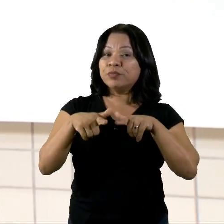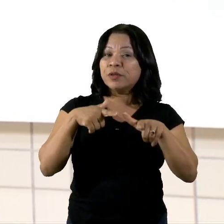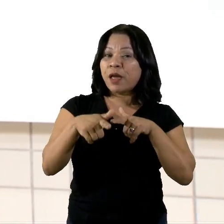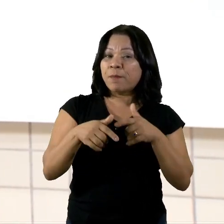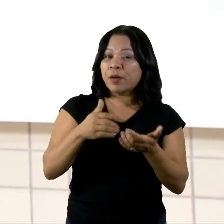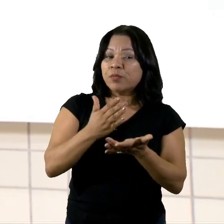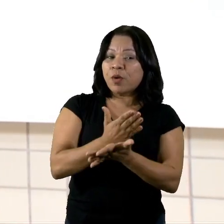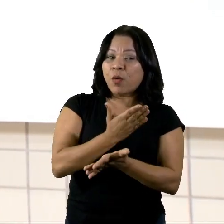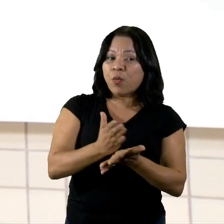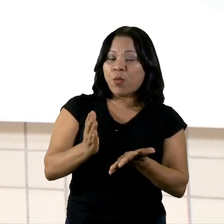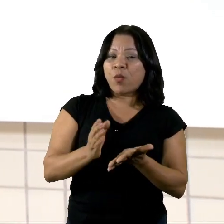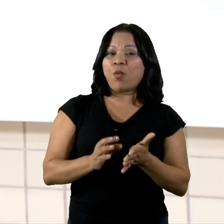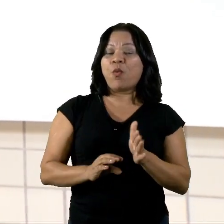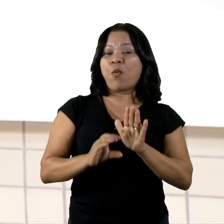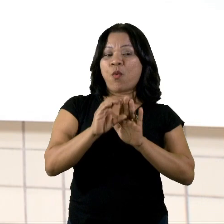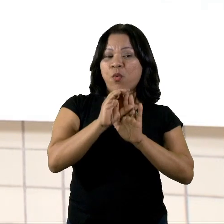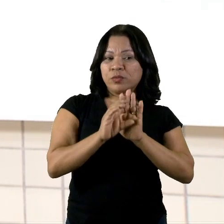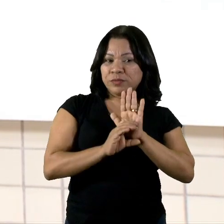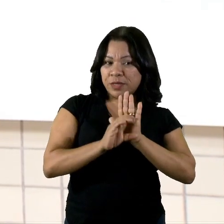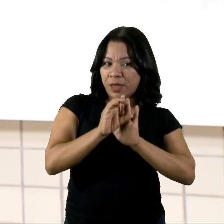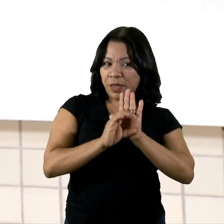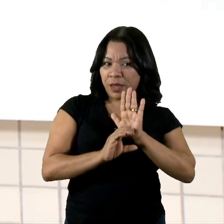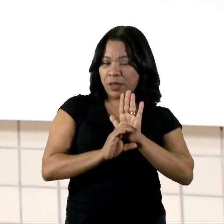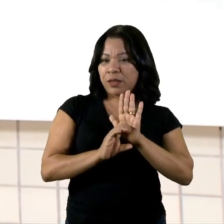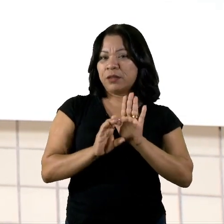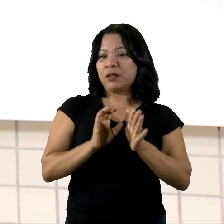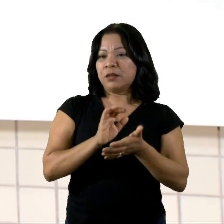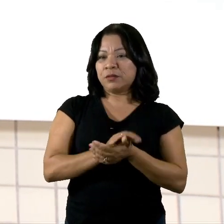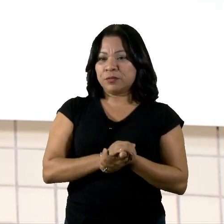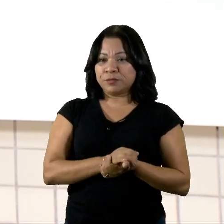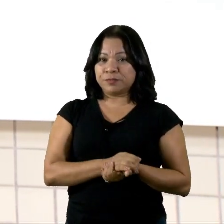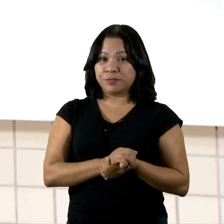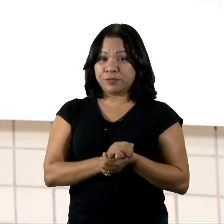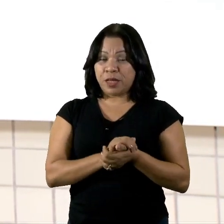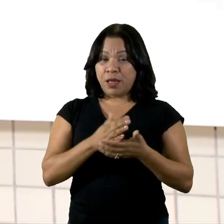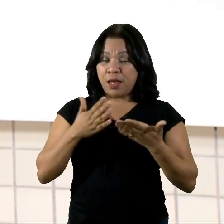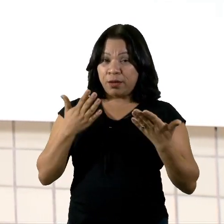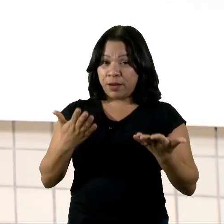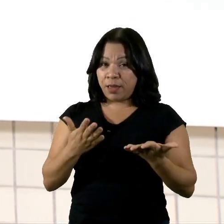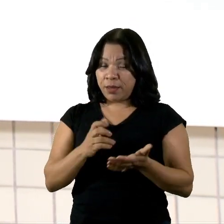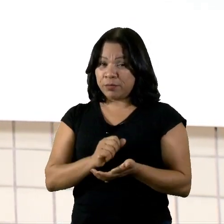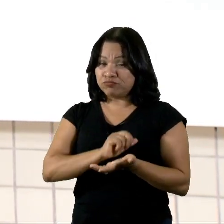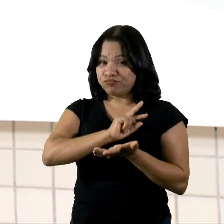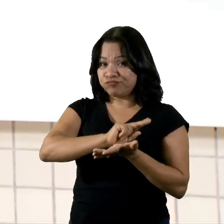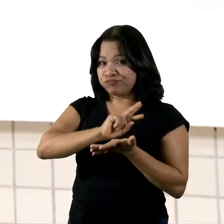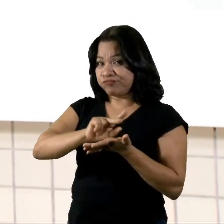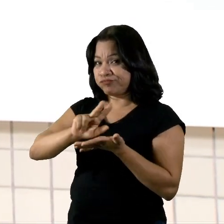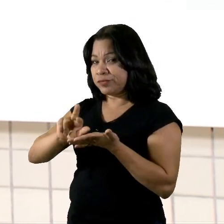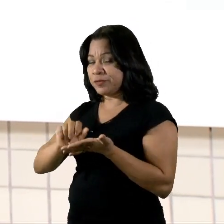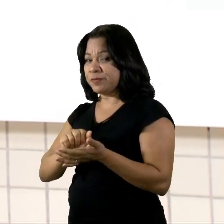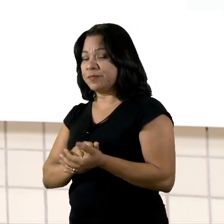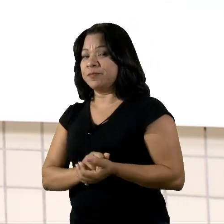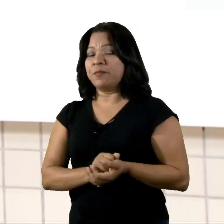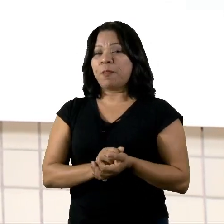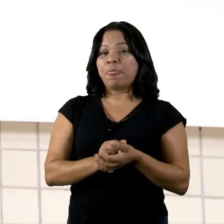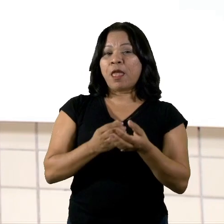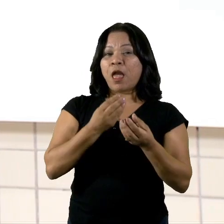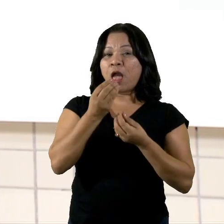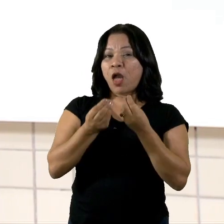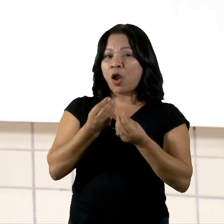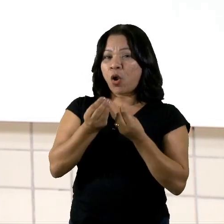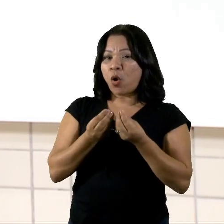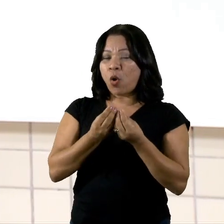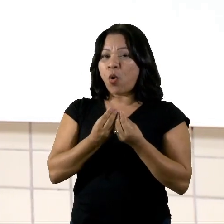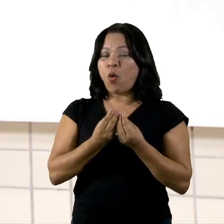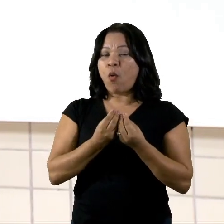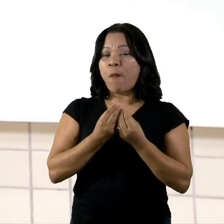conceitos associados ao trabalho com expressões algébricas, né? Vamos ver como é que a gente representa o dobro